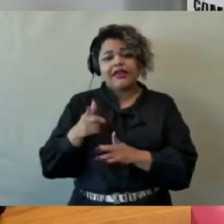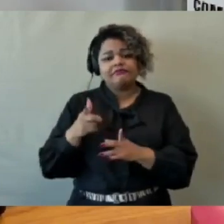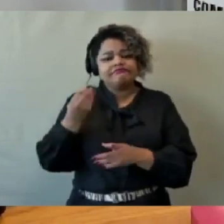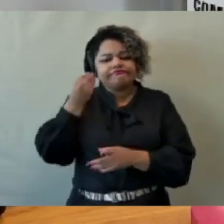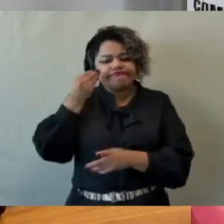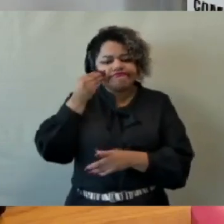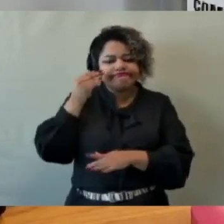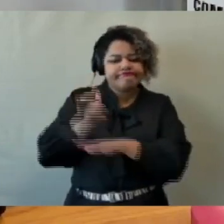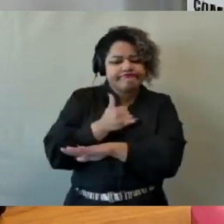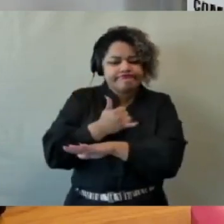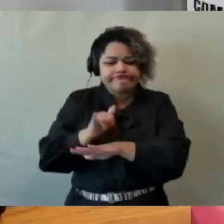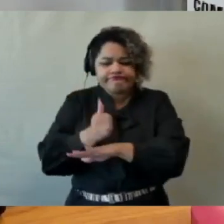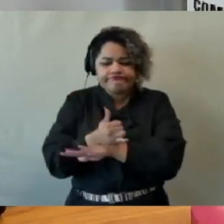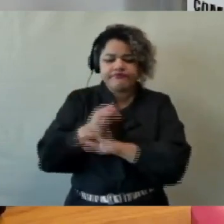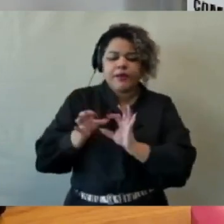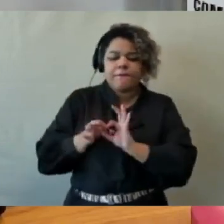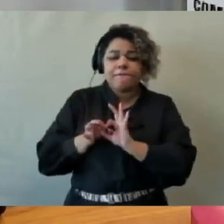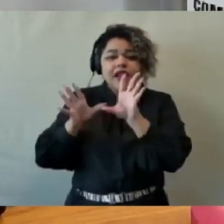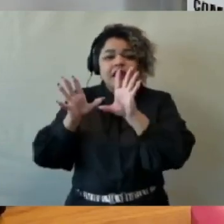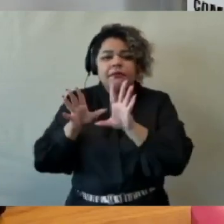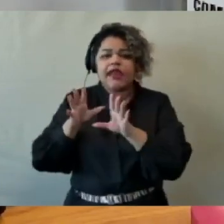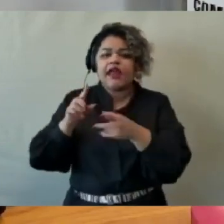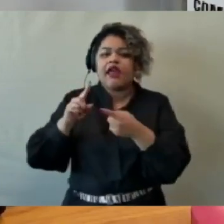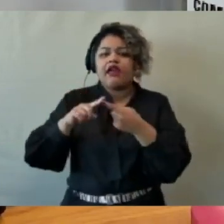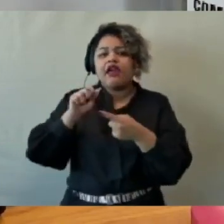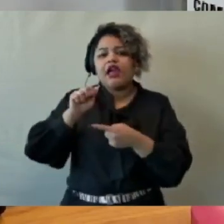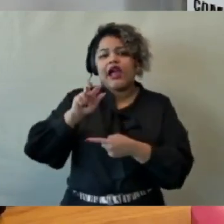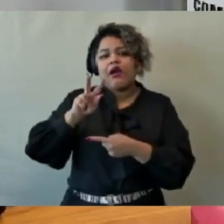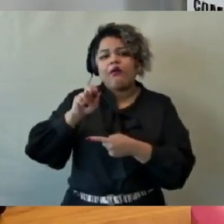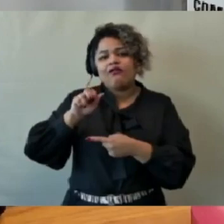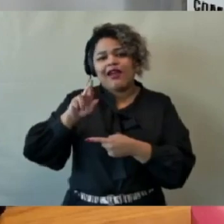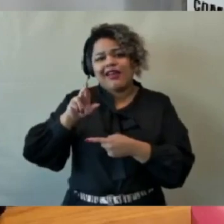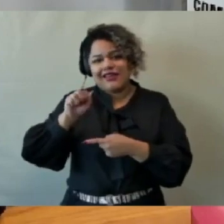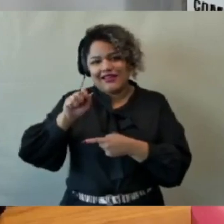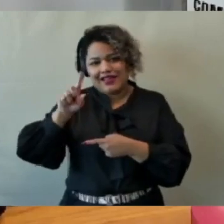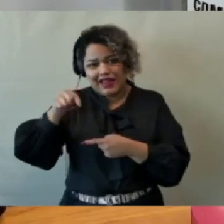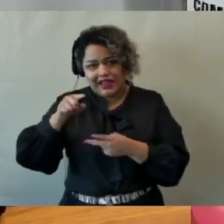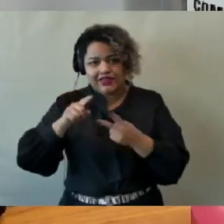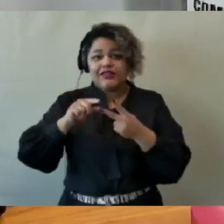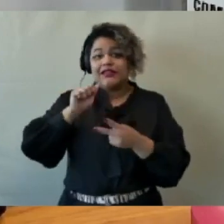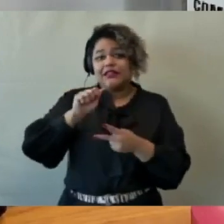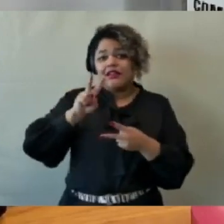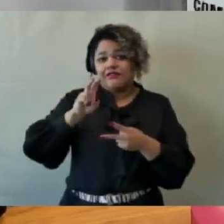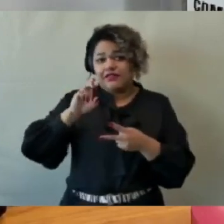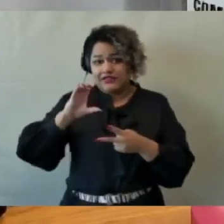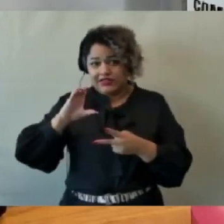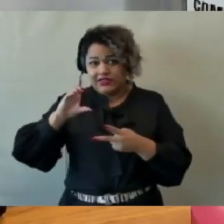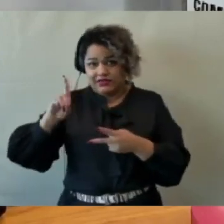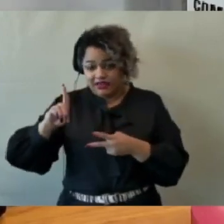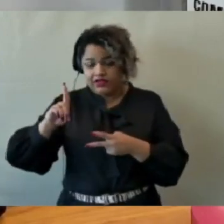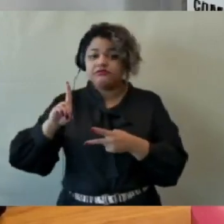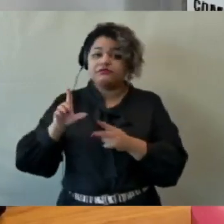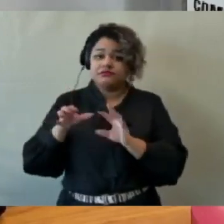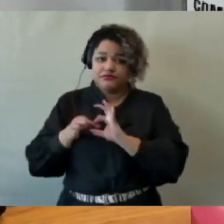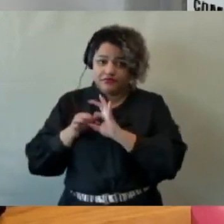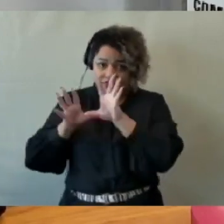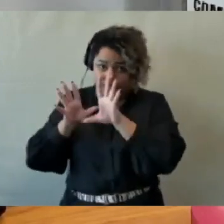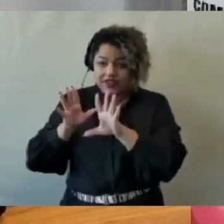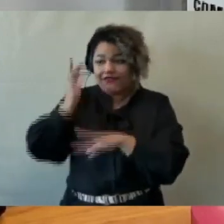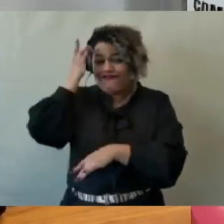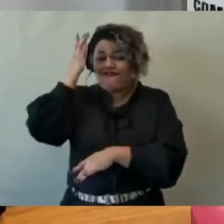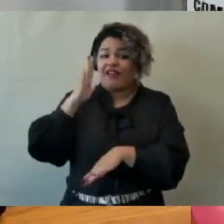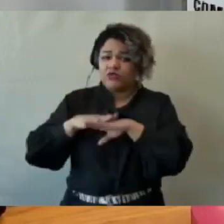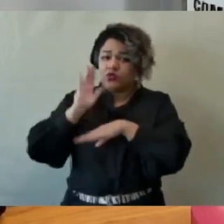mais facilitada, que a gente é uma luta muito grande. É, equiparação salarial, porque a